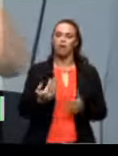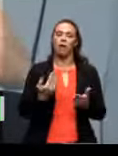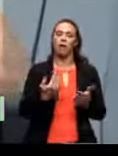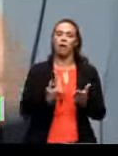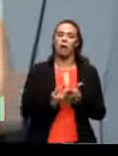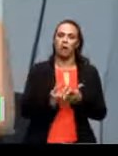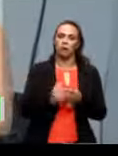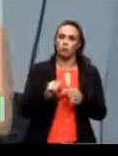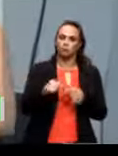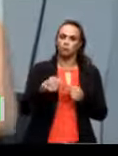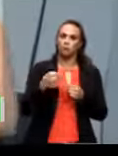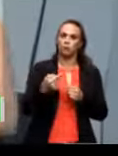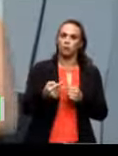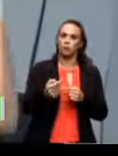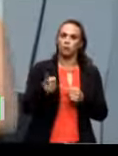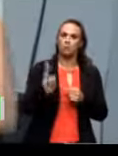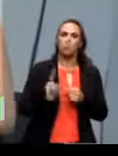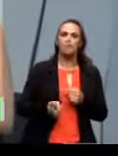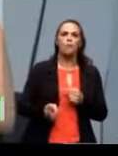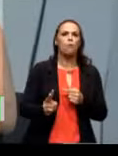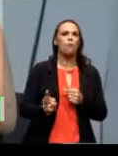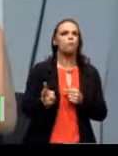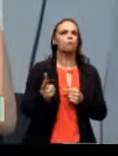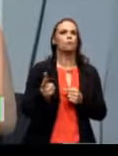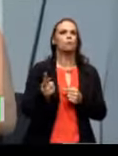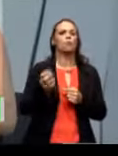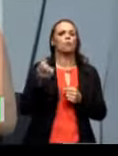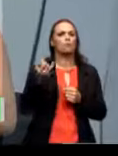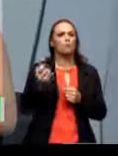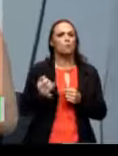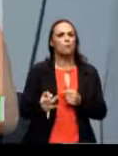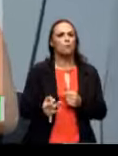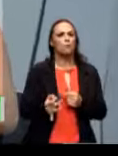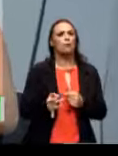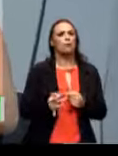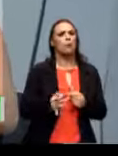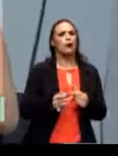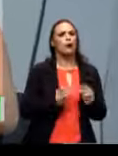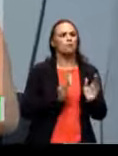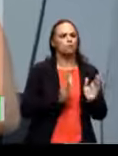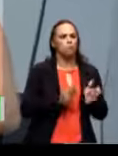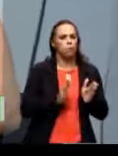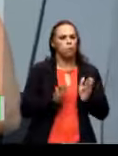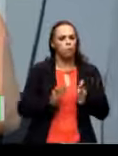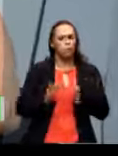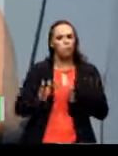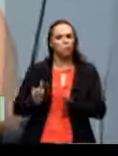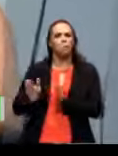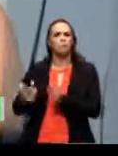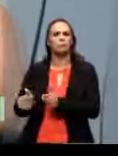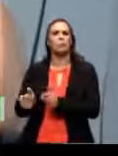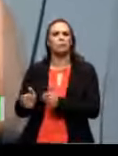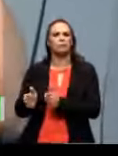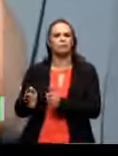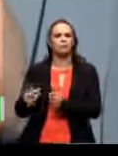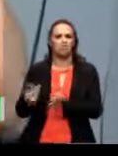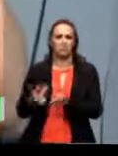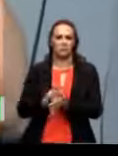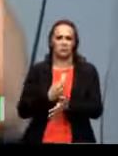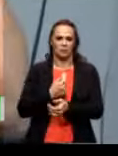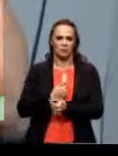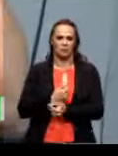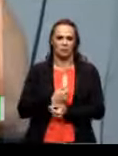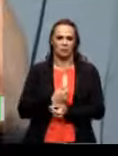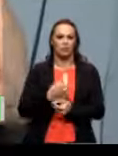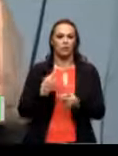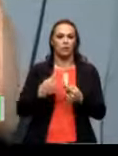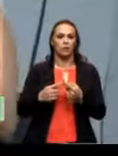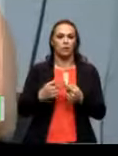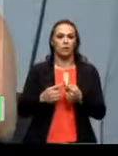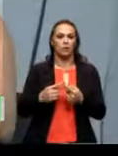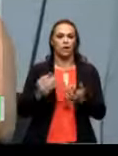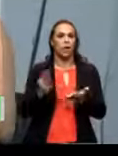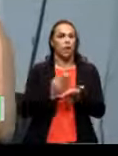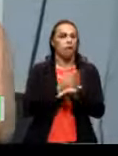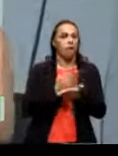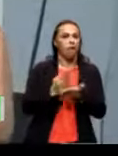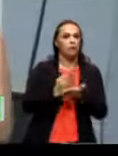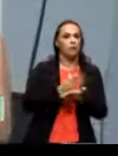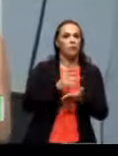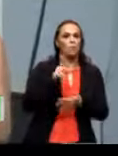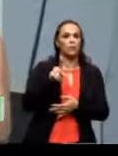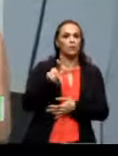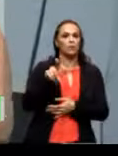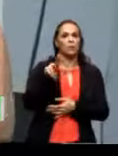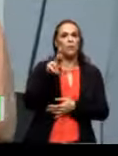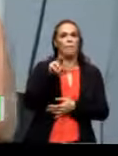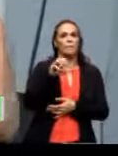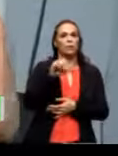explicar direitinho aí o processo, porque tem proteínas que são produzidas para ficar dentro da célula, para não sair.